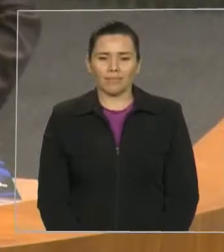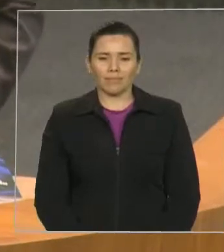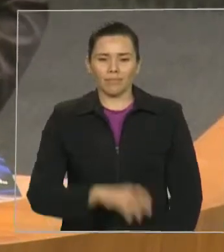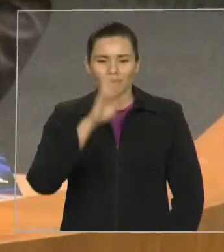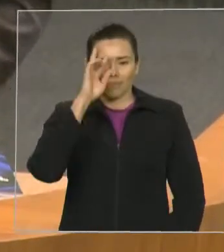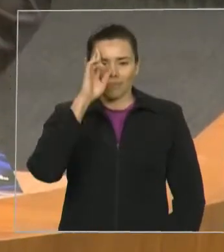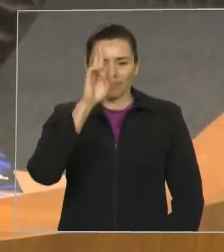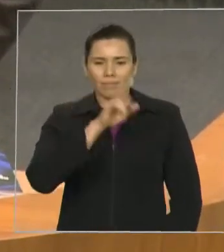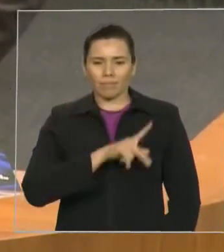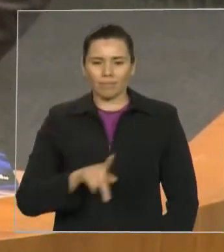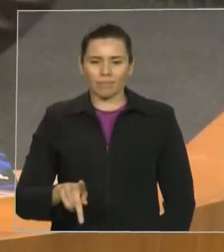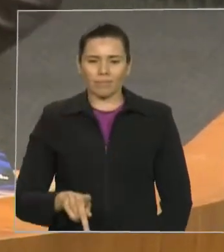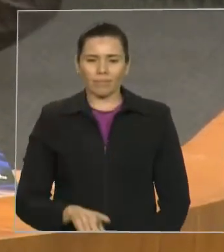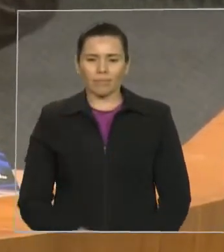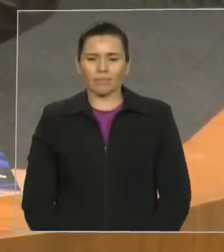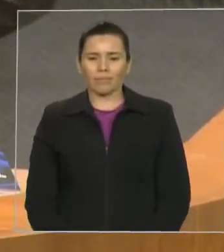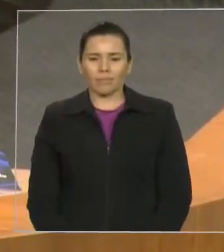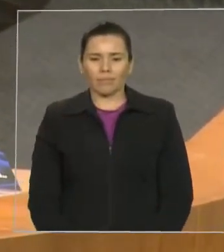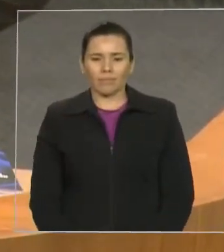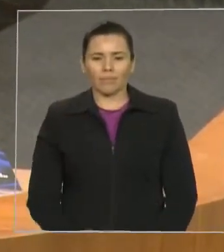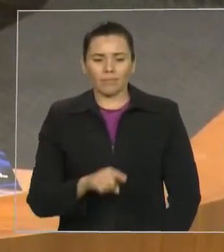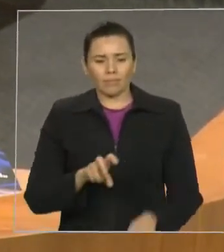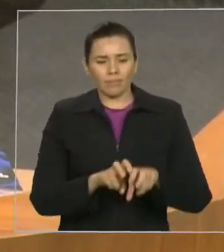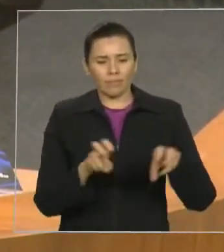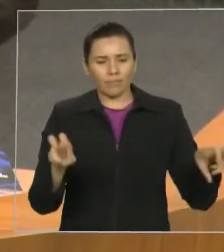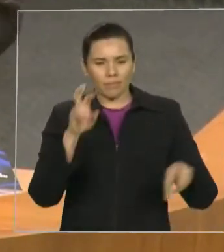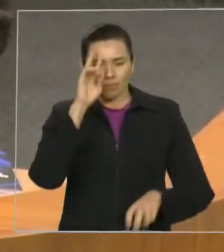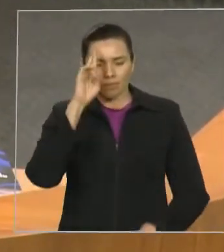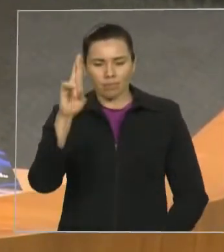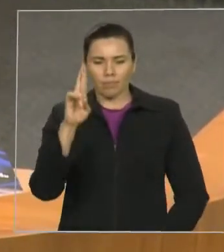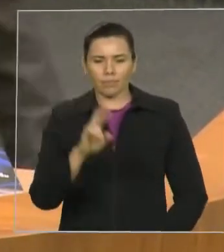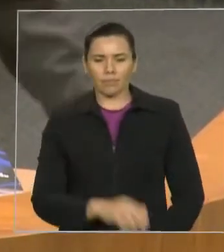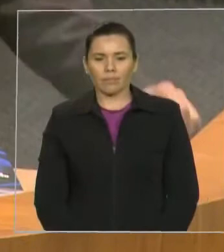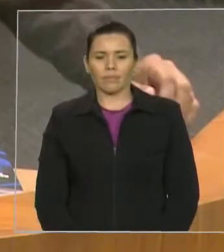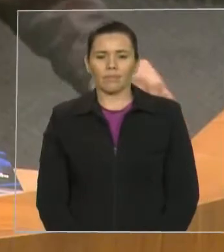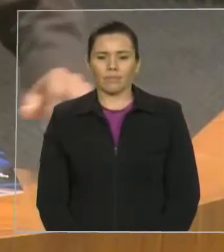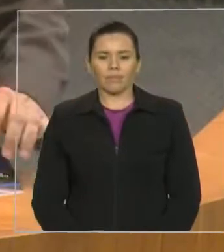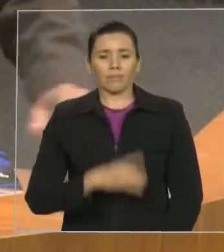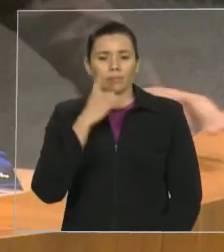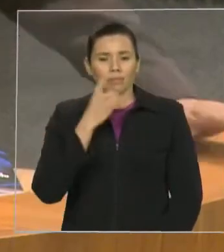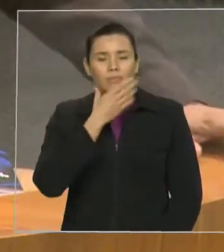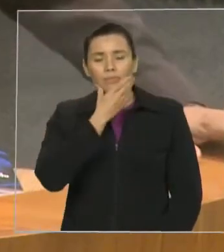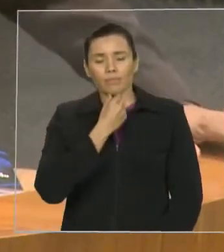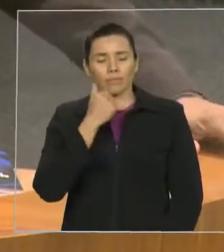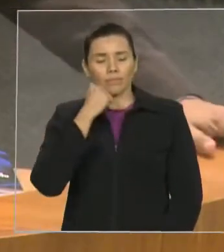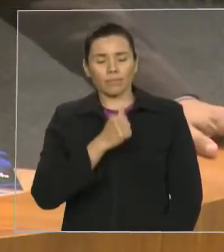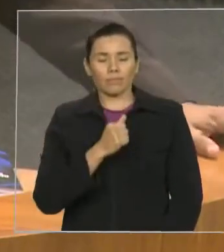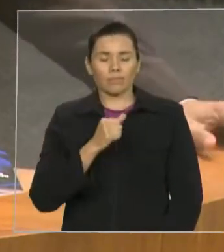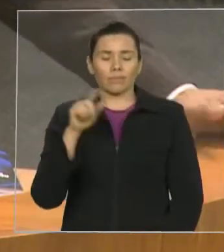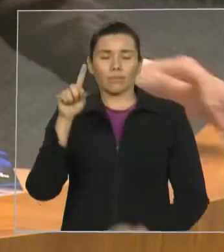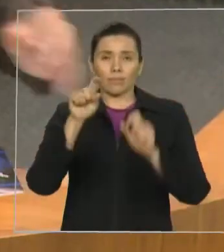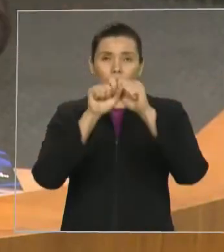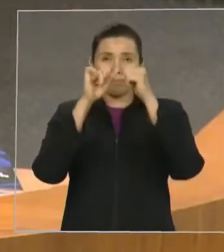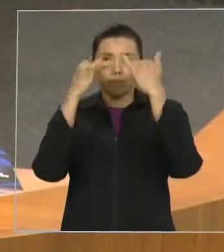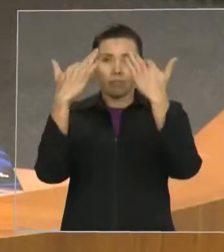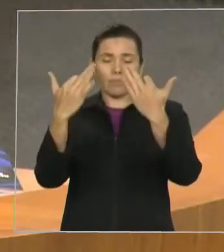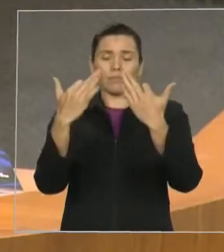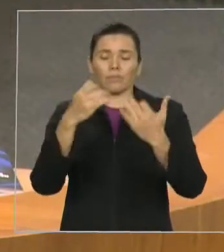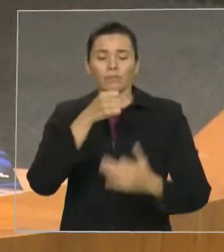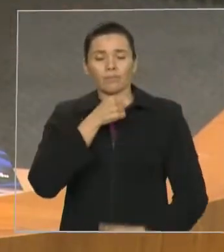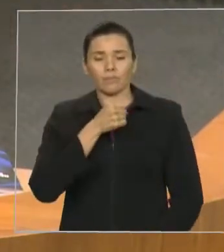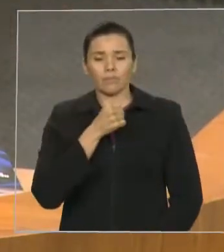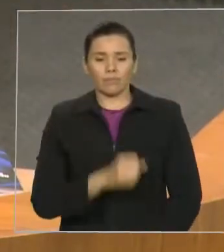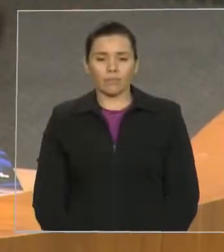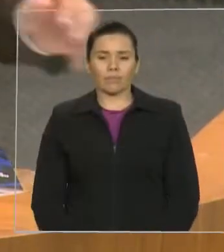Senhor presidente, demais membros da mesa, senhoras e senhores deputados, galeria, imprensa,